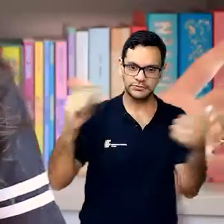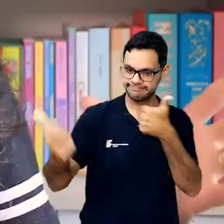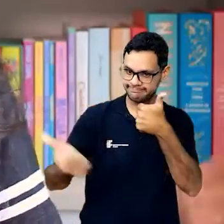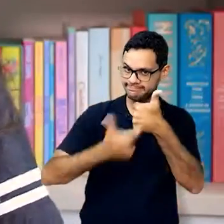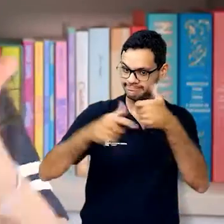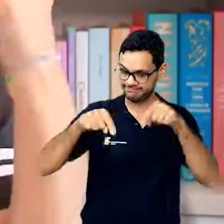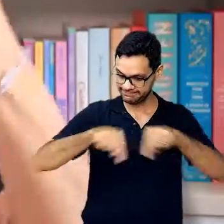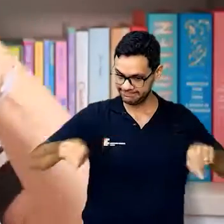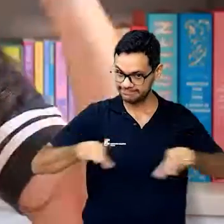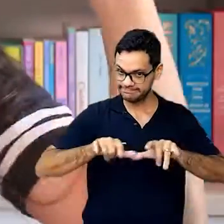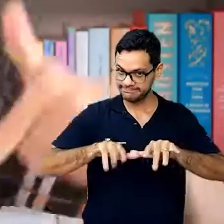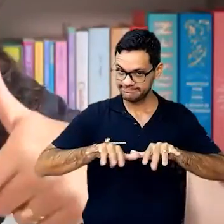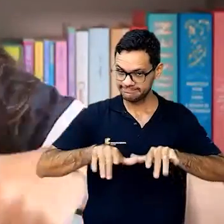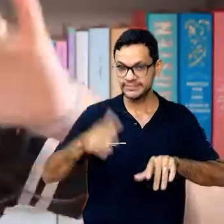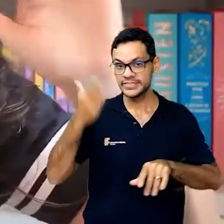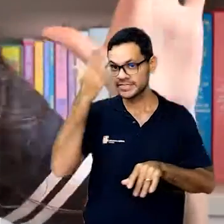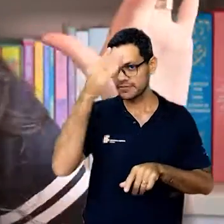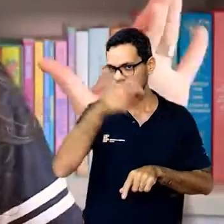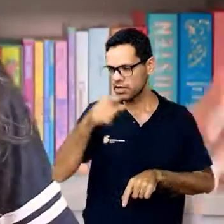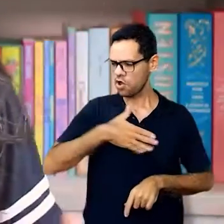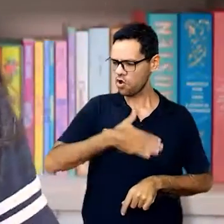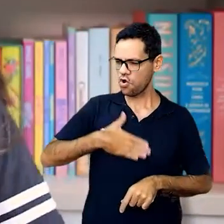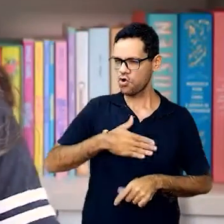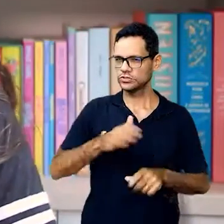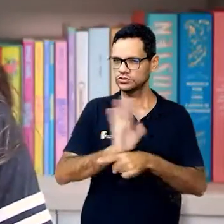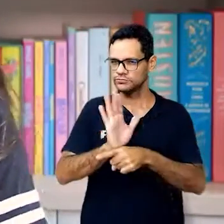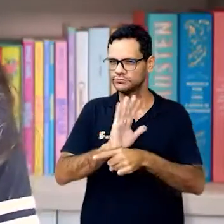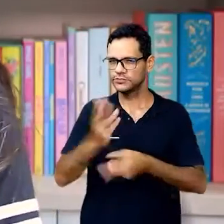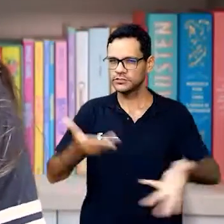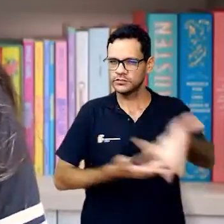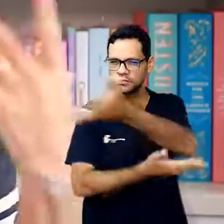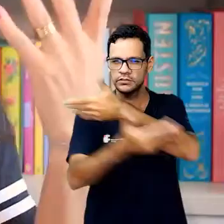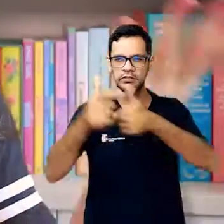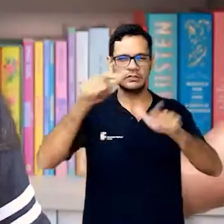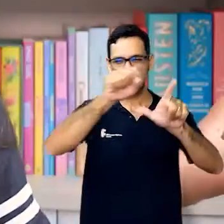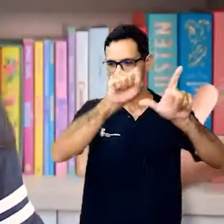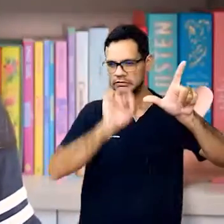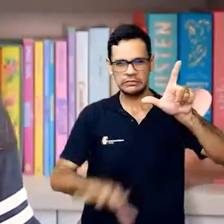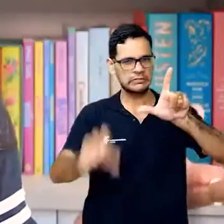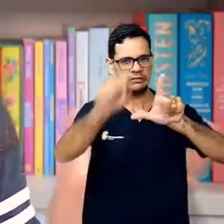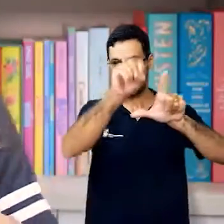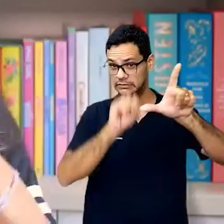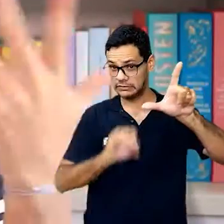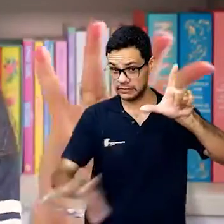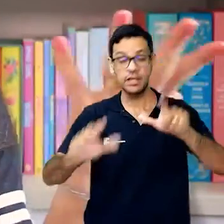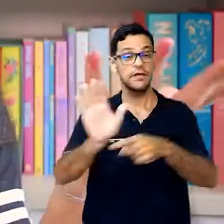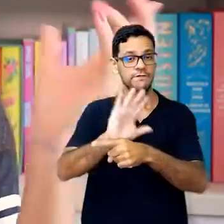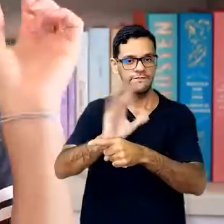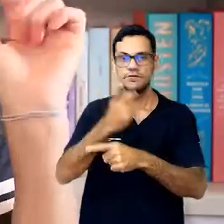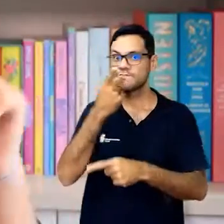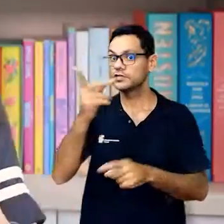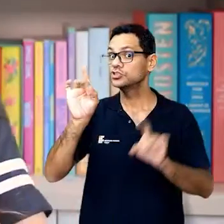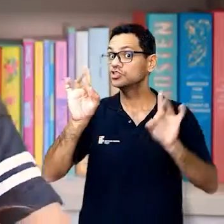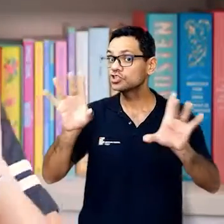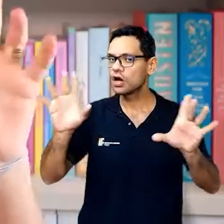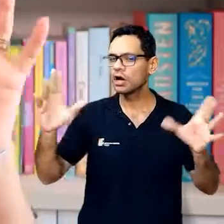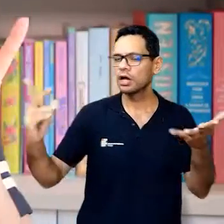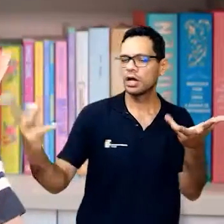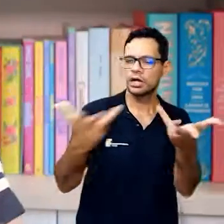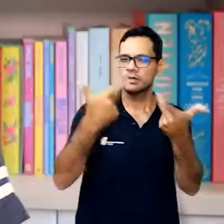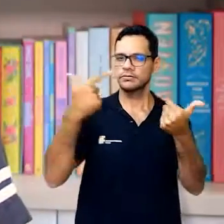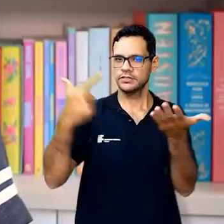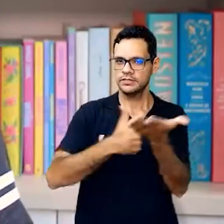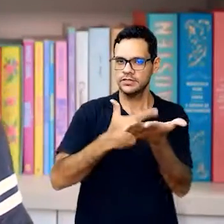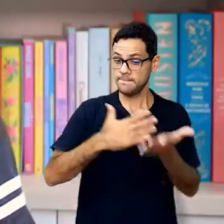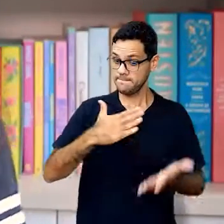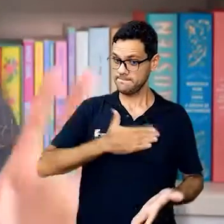assistir até o final, dá o seu curtir aqui embaixo. Já deixa aqui, então, pra eu saber que você gostou desse vídeo. E compartilha esse vídeo também com outras pessoas, porque nesse vídeo eu falei só de